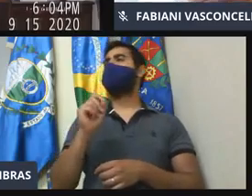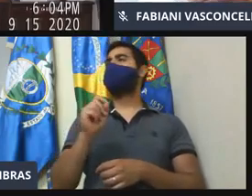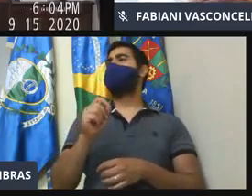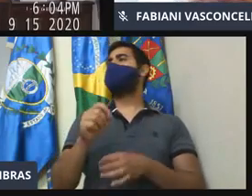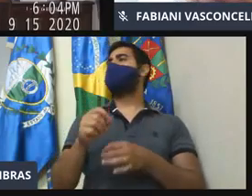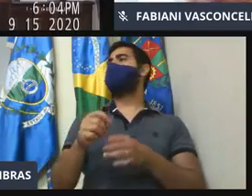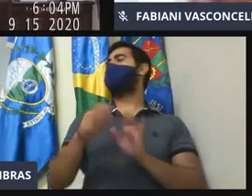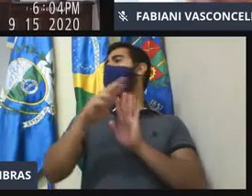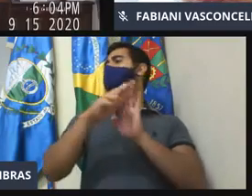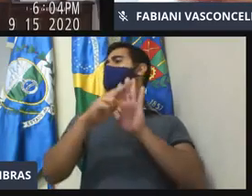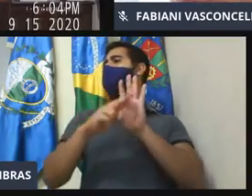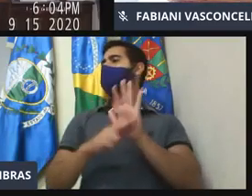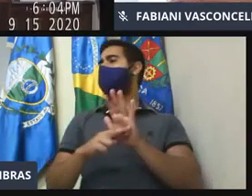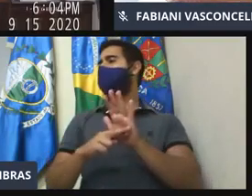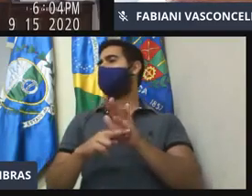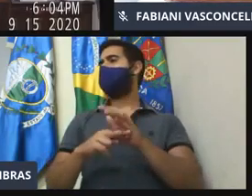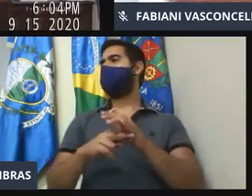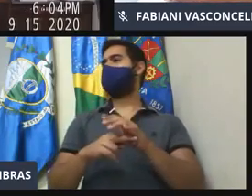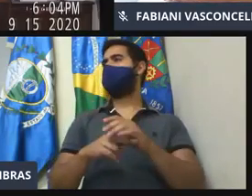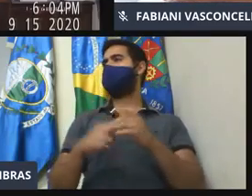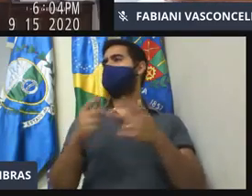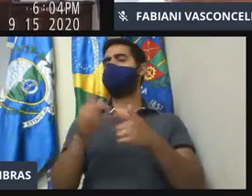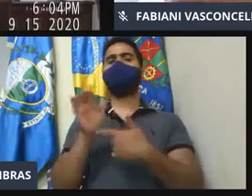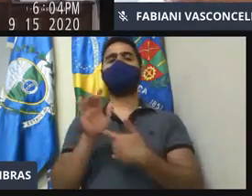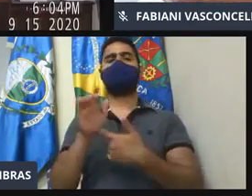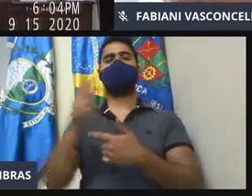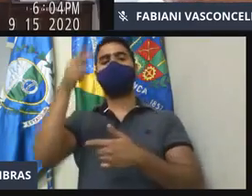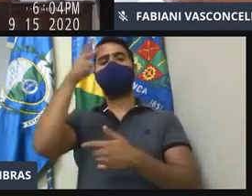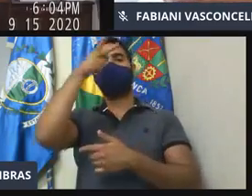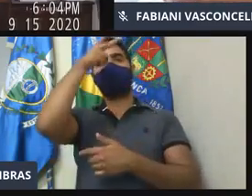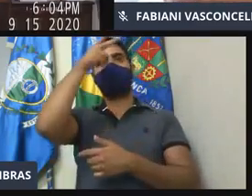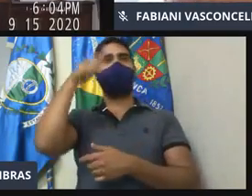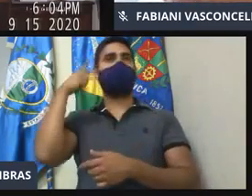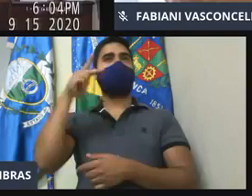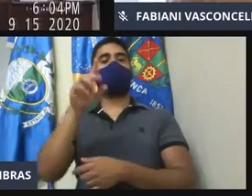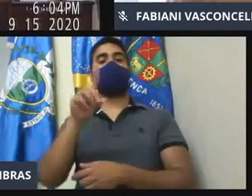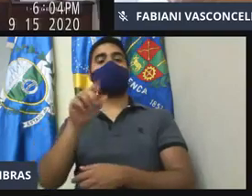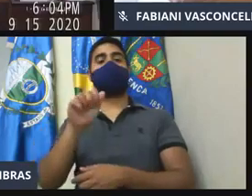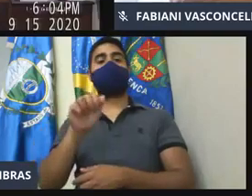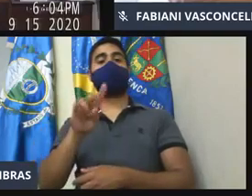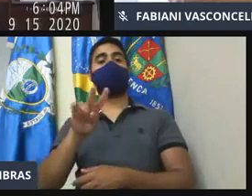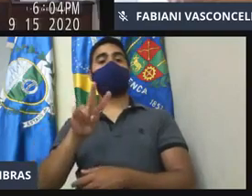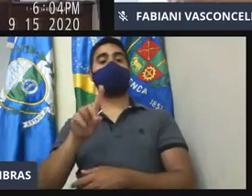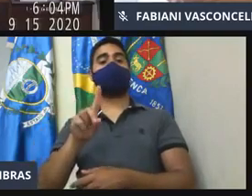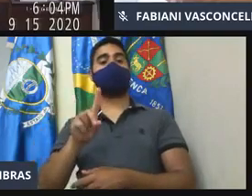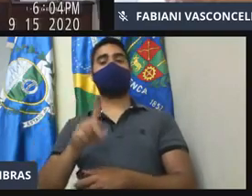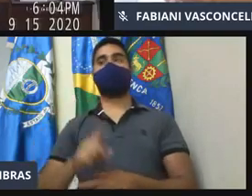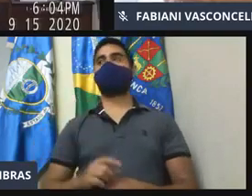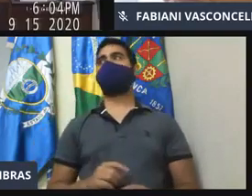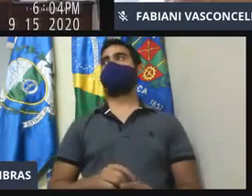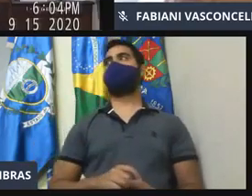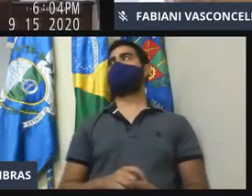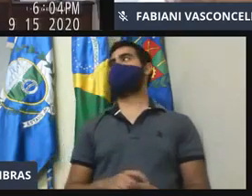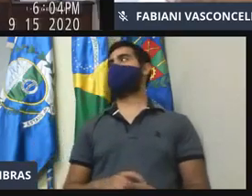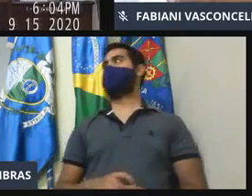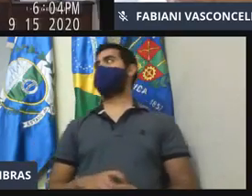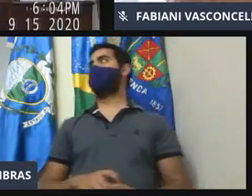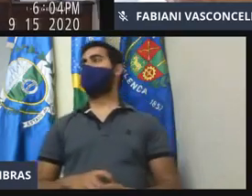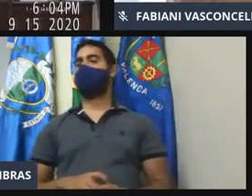o Código Tributário, sobre a questão da indicação do vereador Davis, tem o retorno. Tem aqui